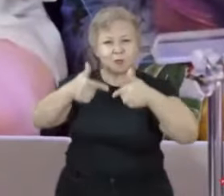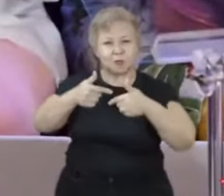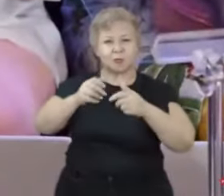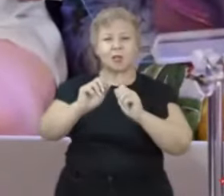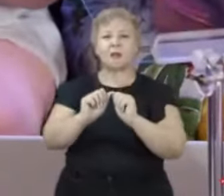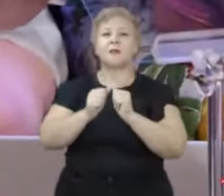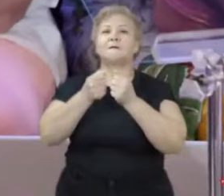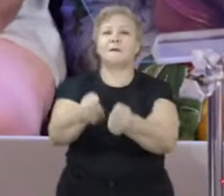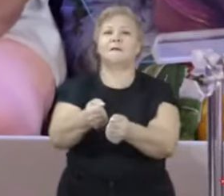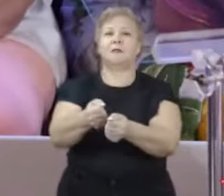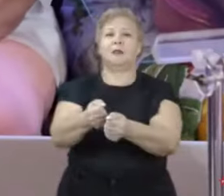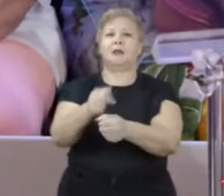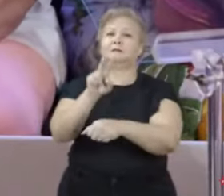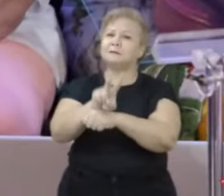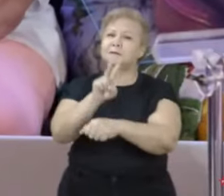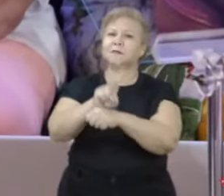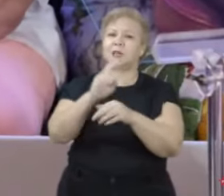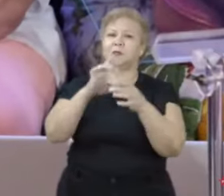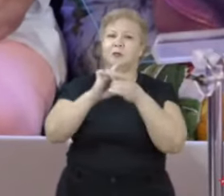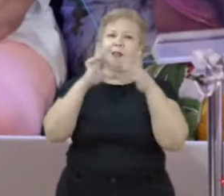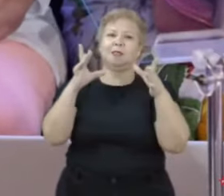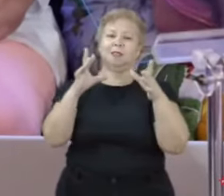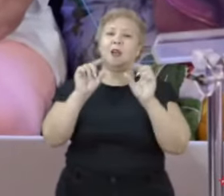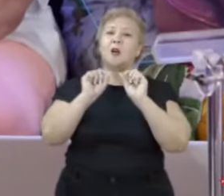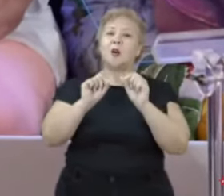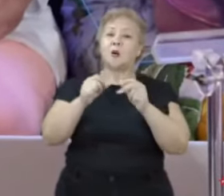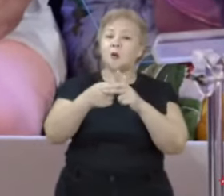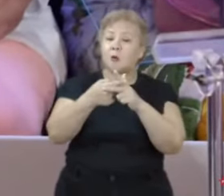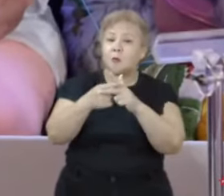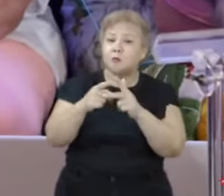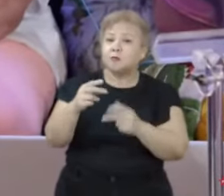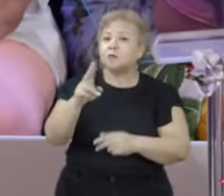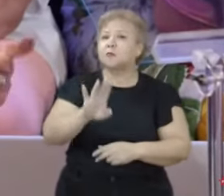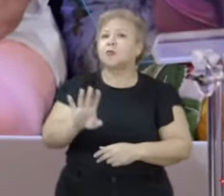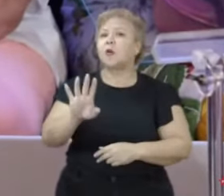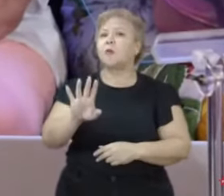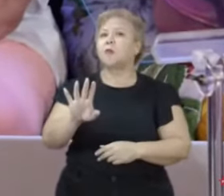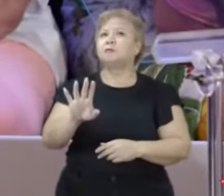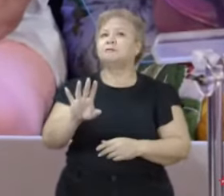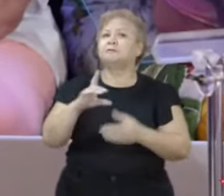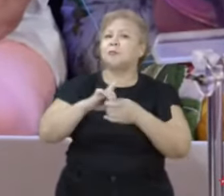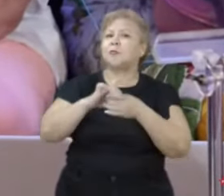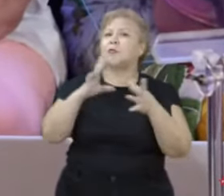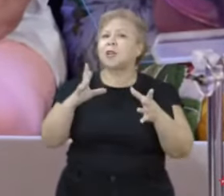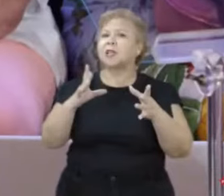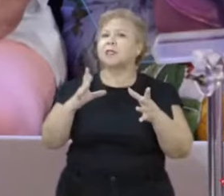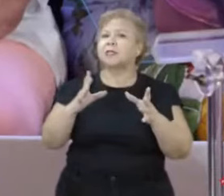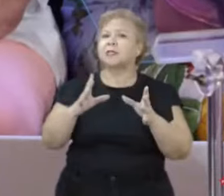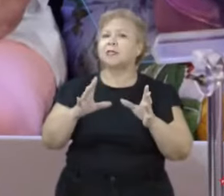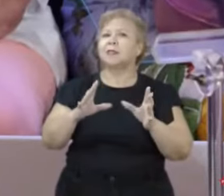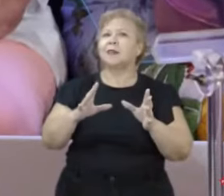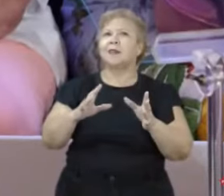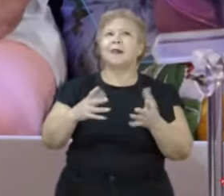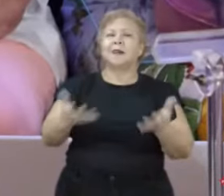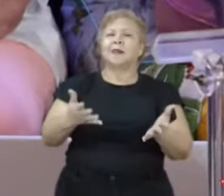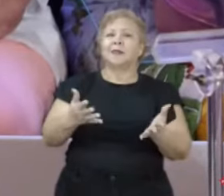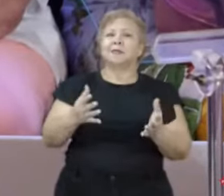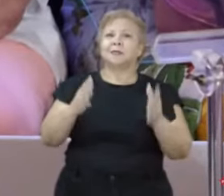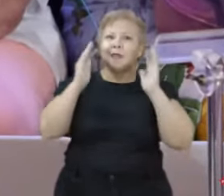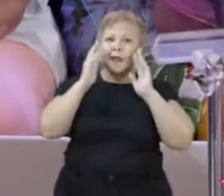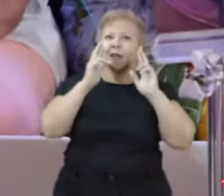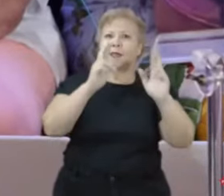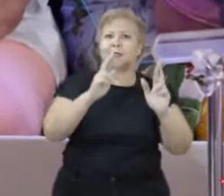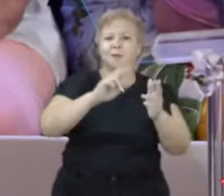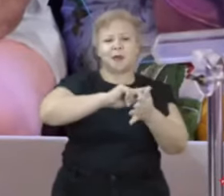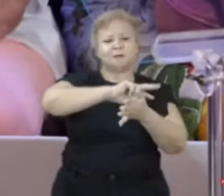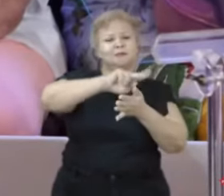da democracia, como instrumento de composição das diferenças, da pluralidade e respeito